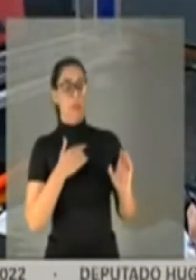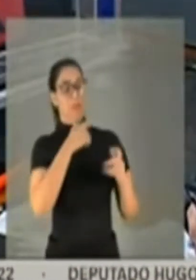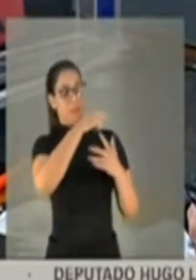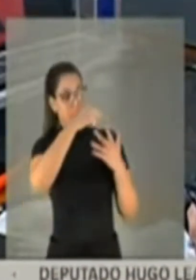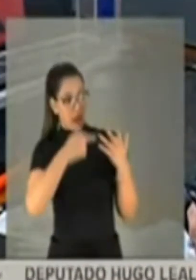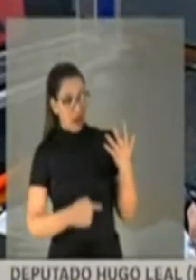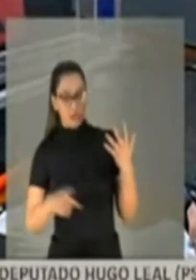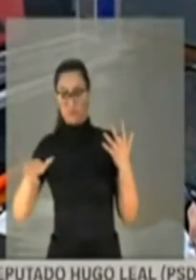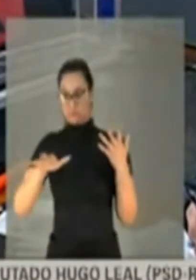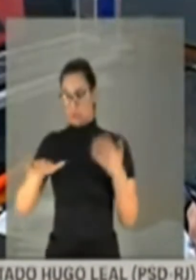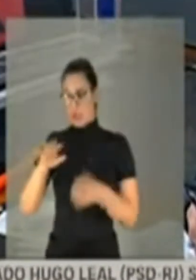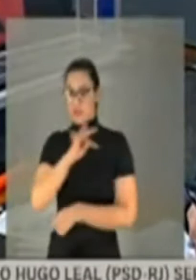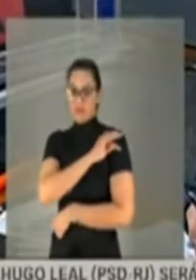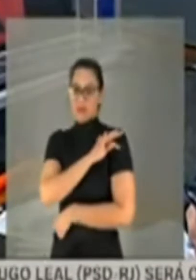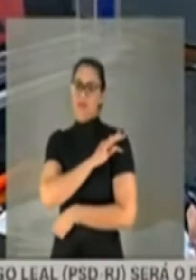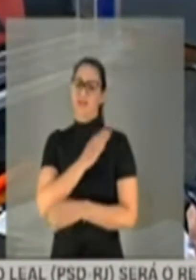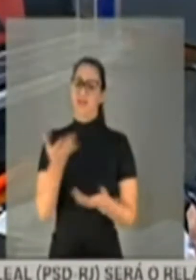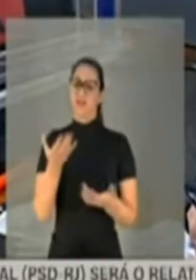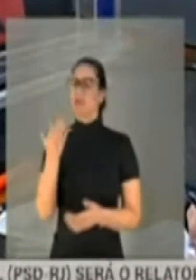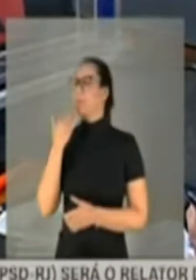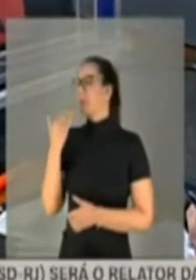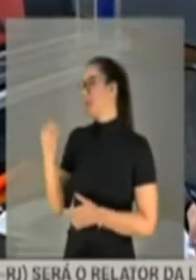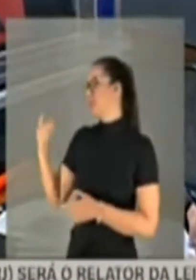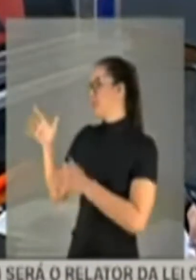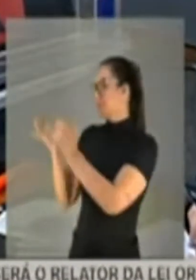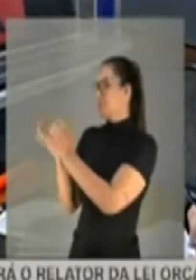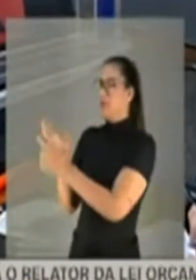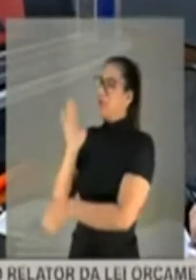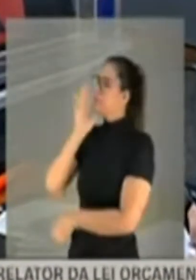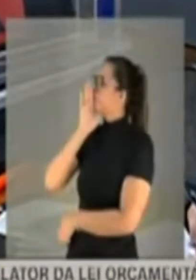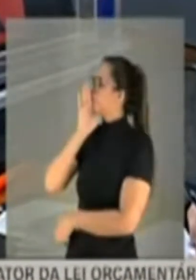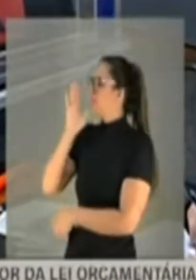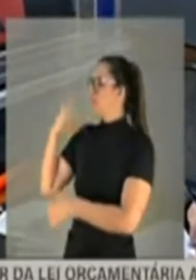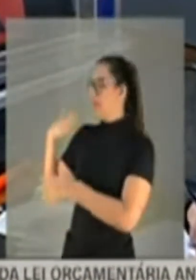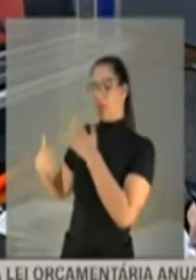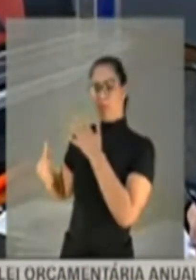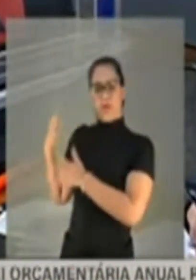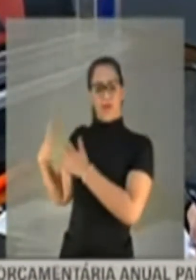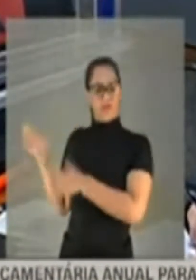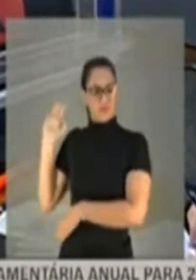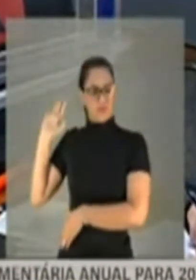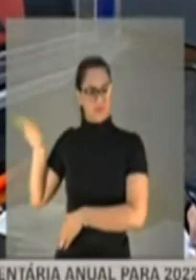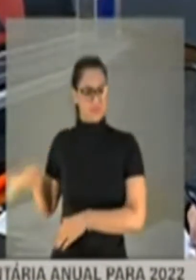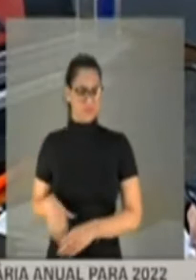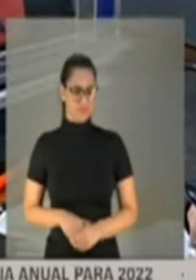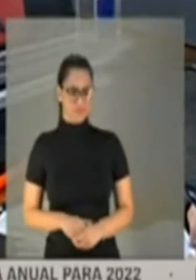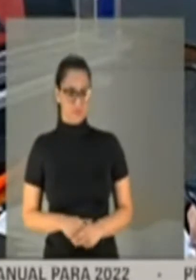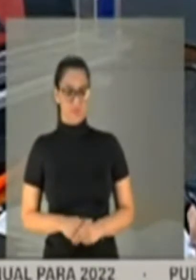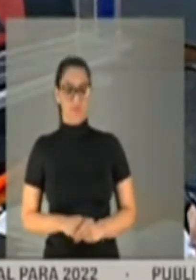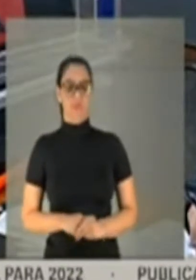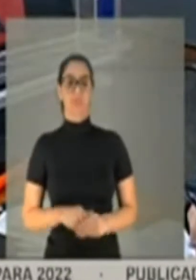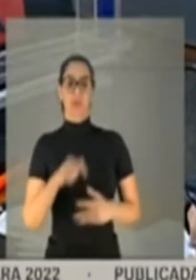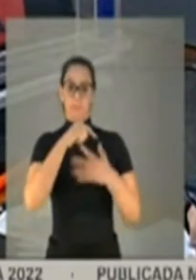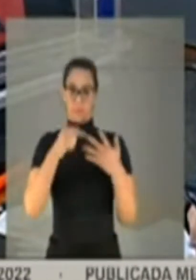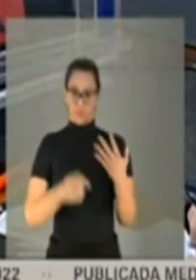áreas técnicas. Queria pedir um silênciozinho, por favor, meus caros amigos e companheiros. Recebe a demanda